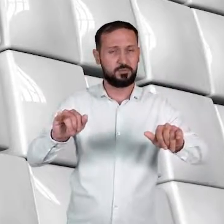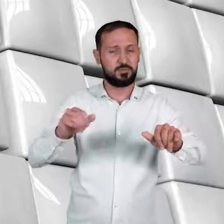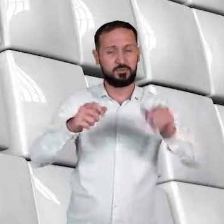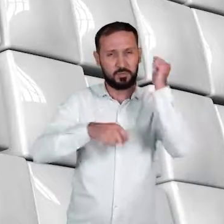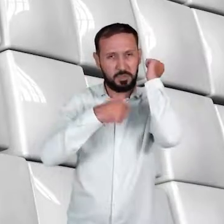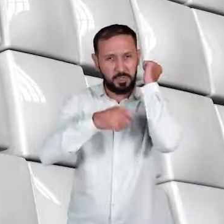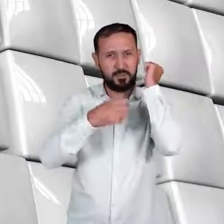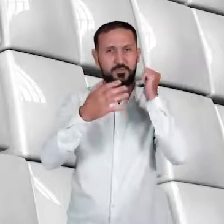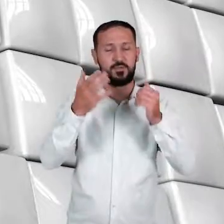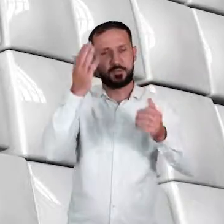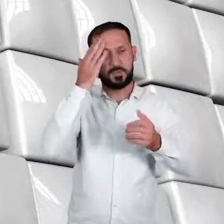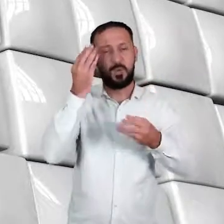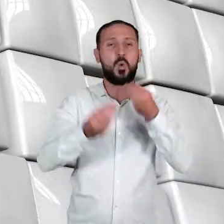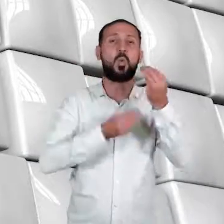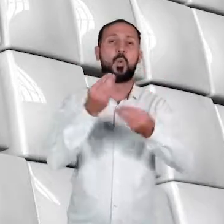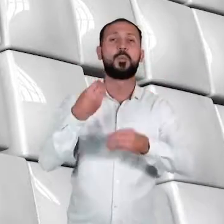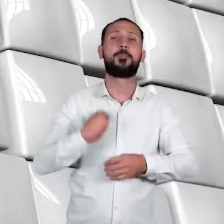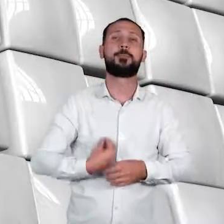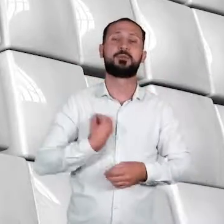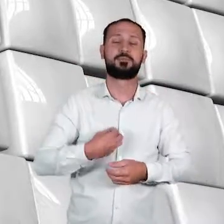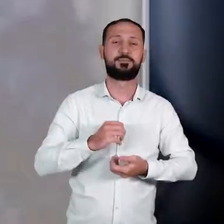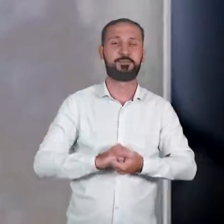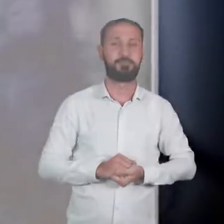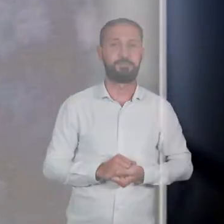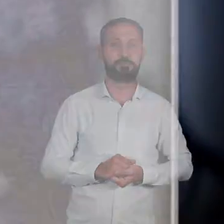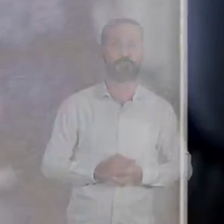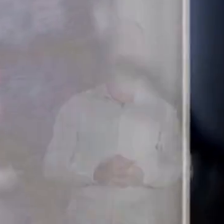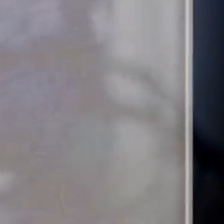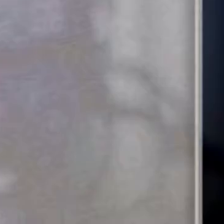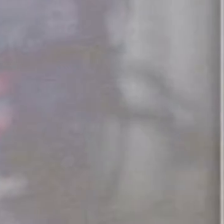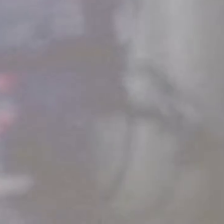Legislativa? Saiba agora como participar.